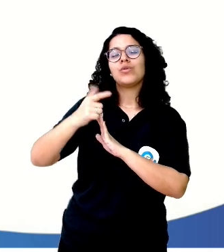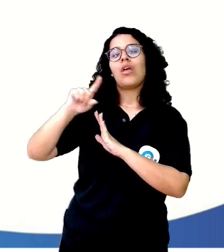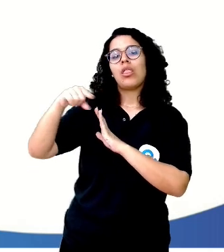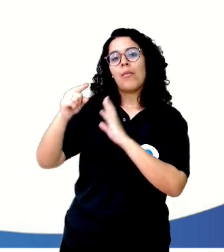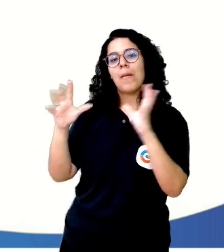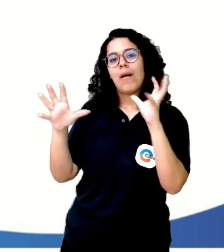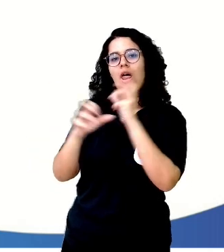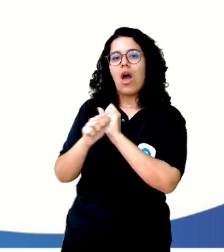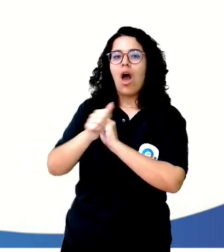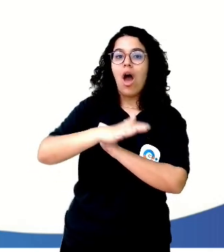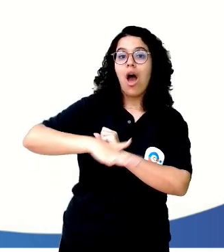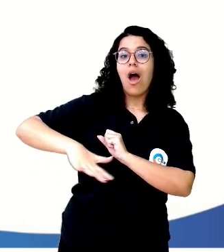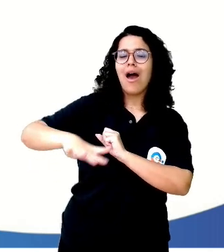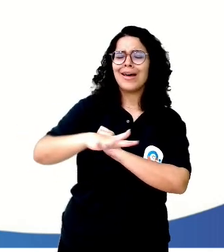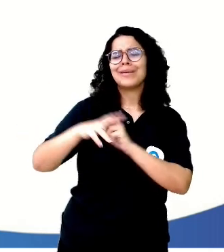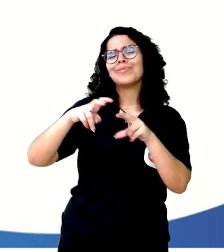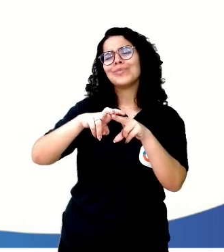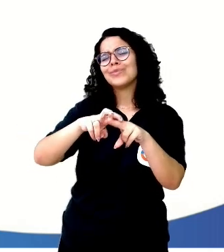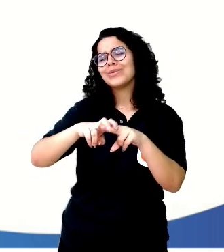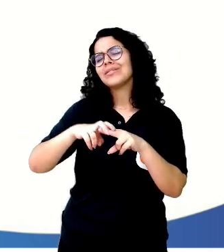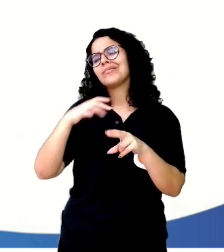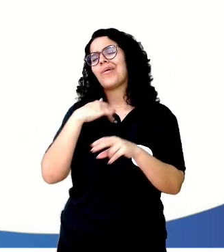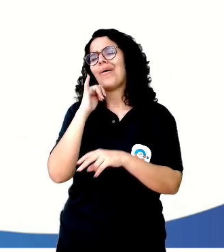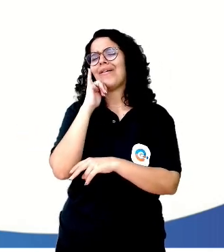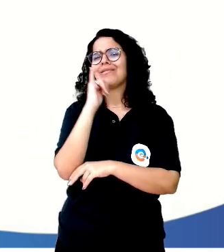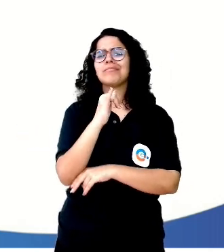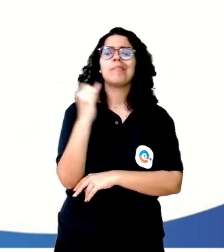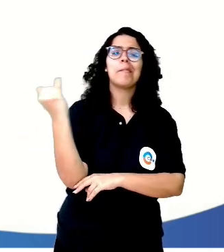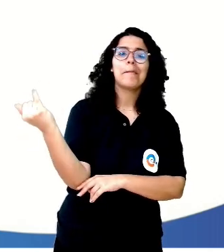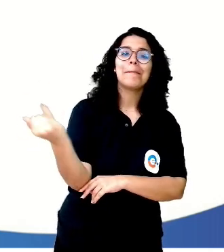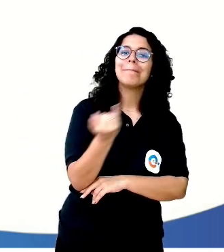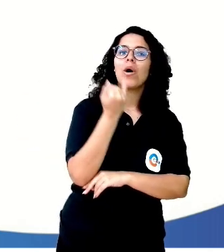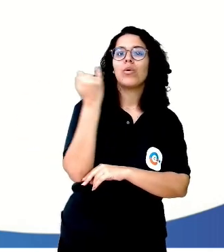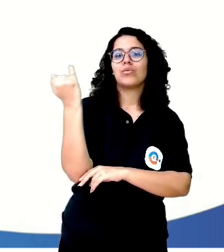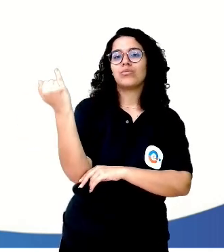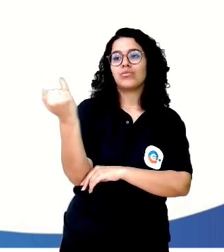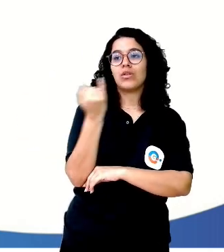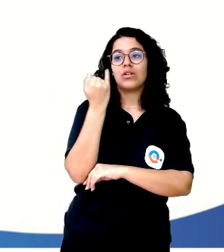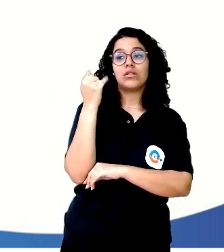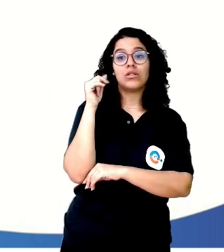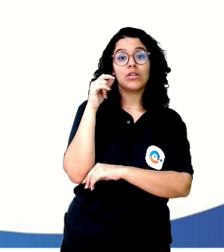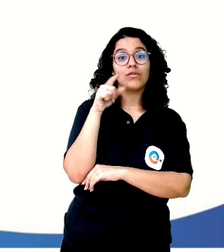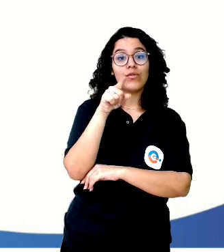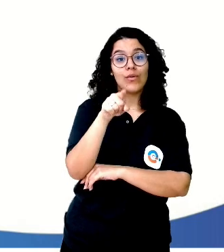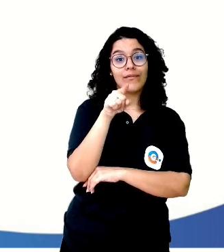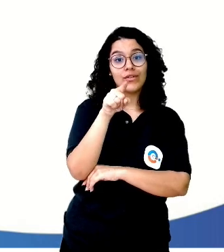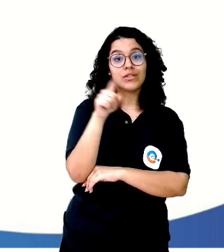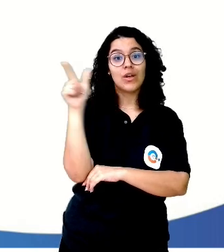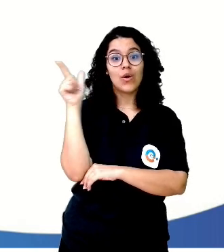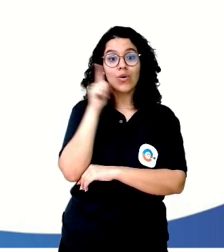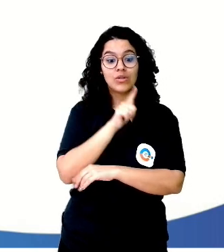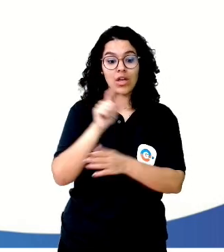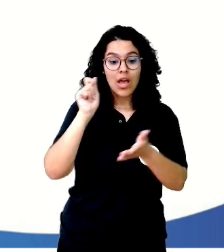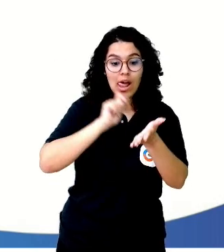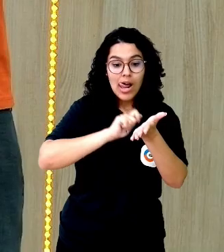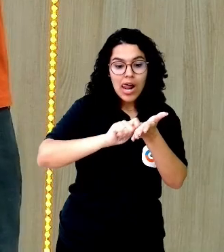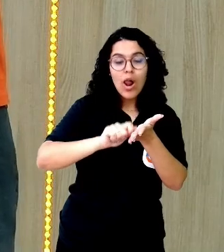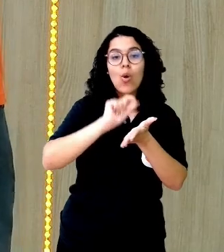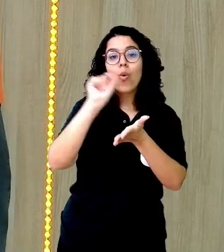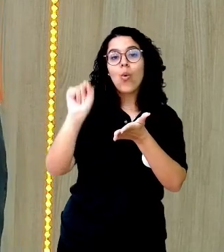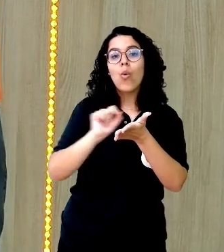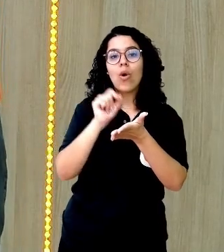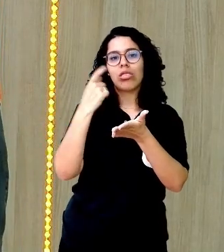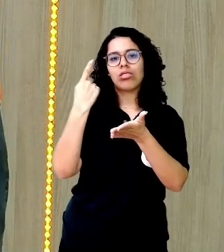por isso que eu digo tanto da importância de você marcar o que é que você quer. Porque em algumas questões você faz